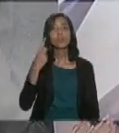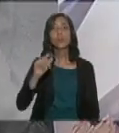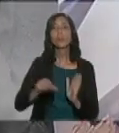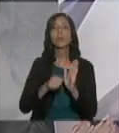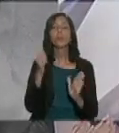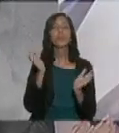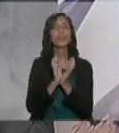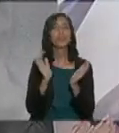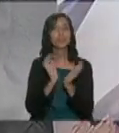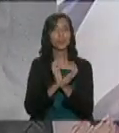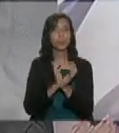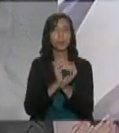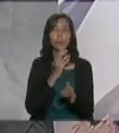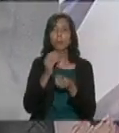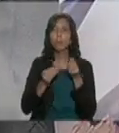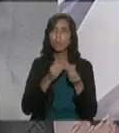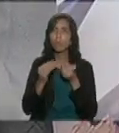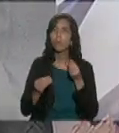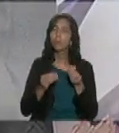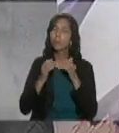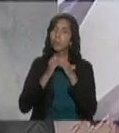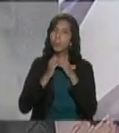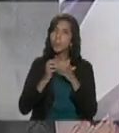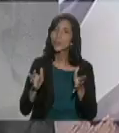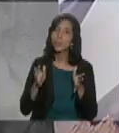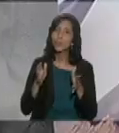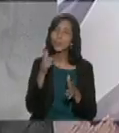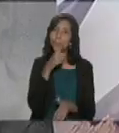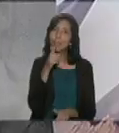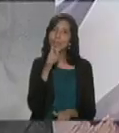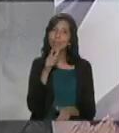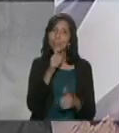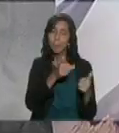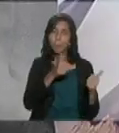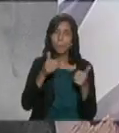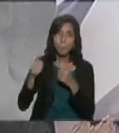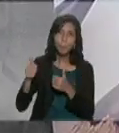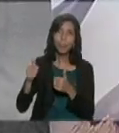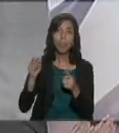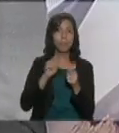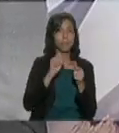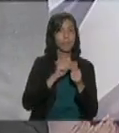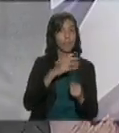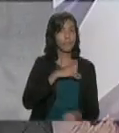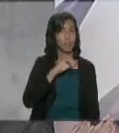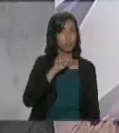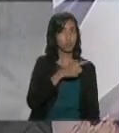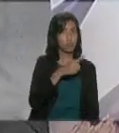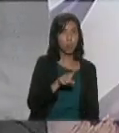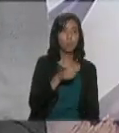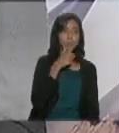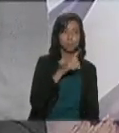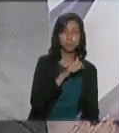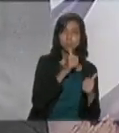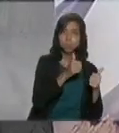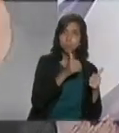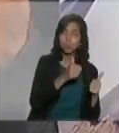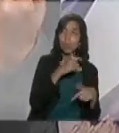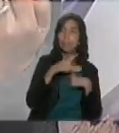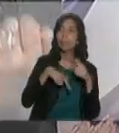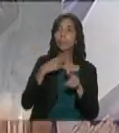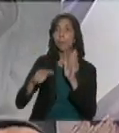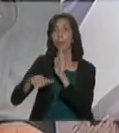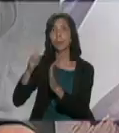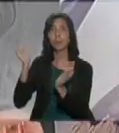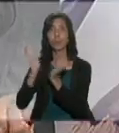tua primeira turminha, né? Como é que você começou a colher os frutos daquilo que você aplicava no João e via que estava certo com ele, e com a